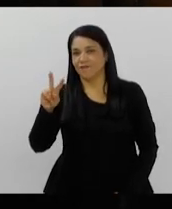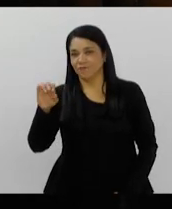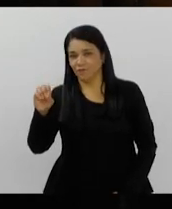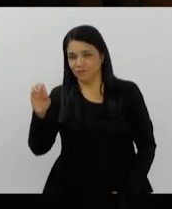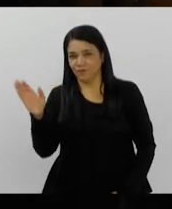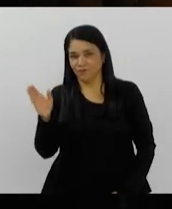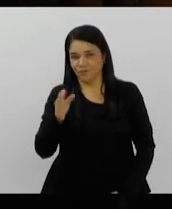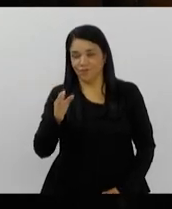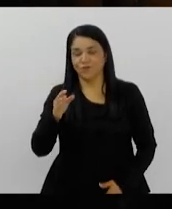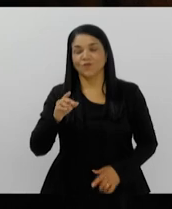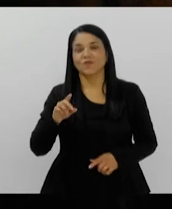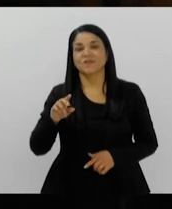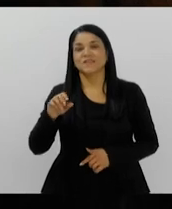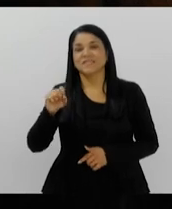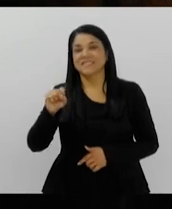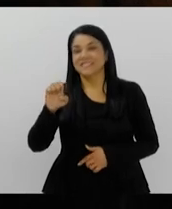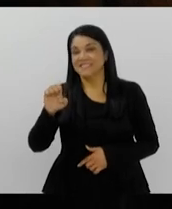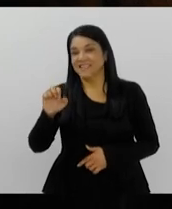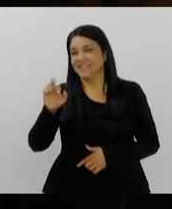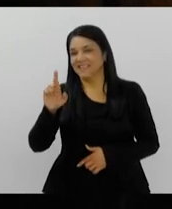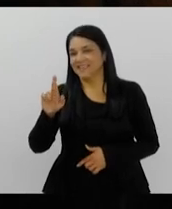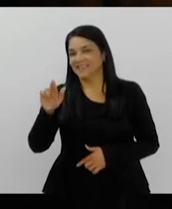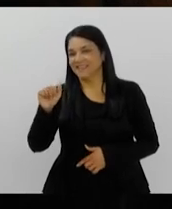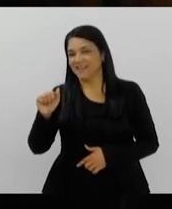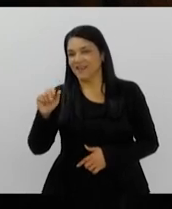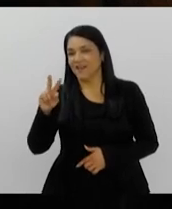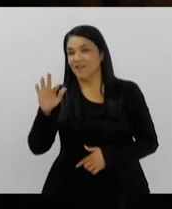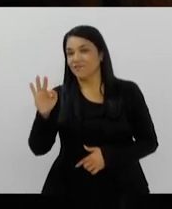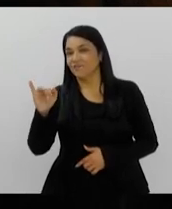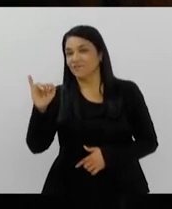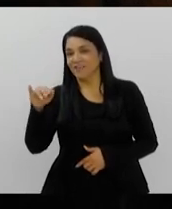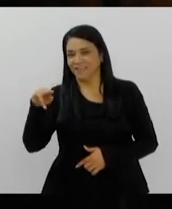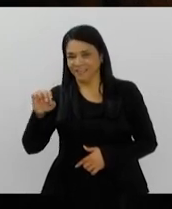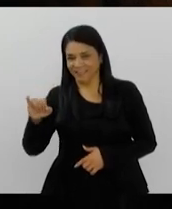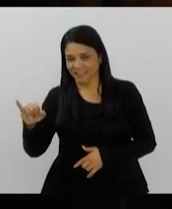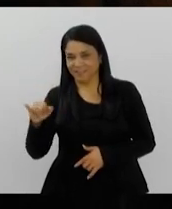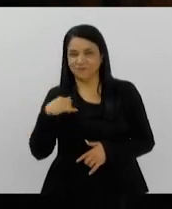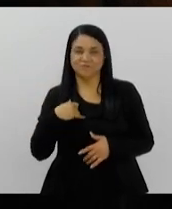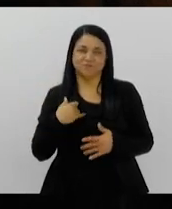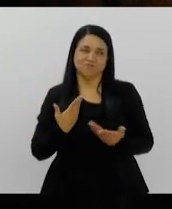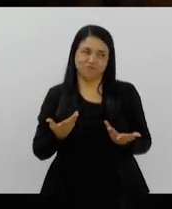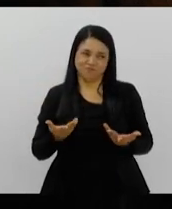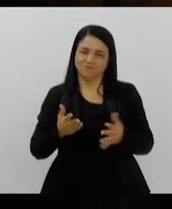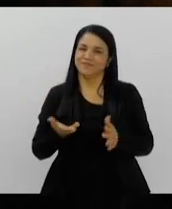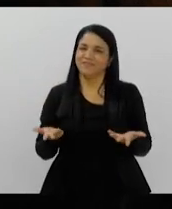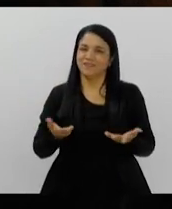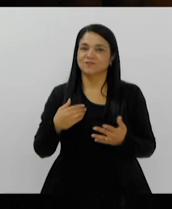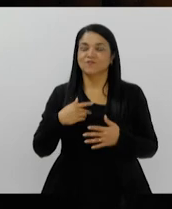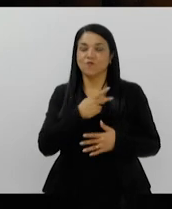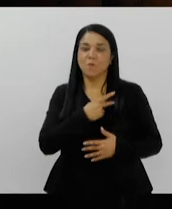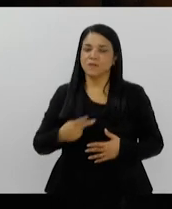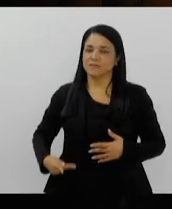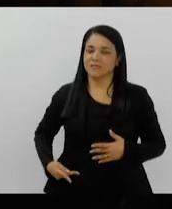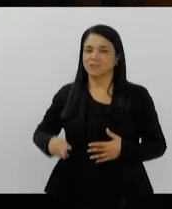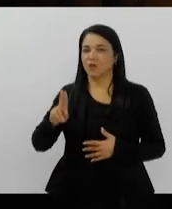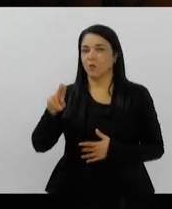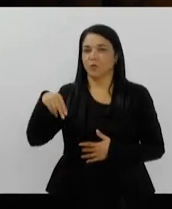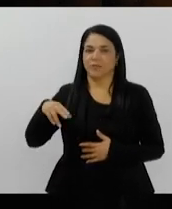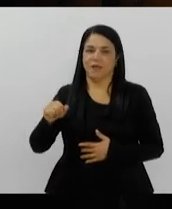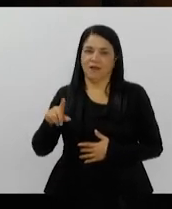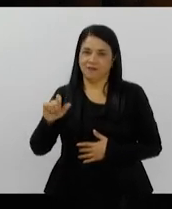ela vai me chamar de Flávio Serafini. Boa tarde a todas e todos. Eu venho à tribuna hoje fazer a discussão, mais uma